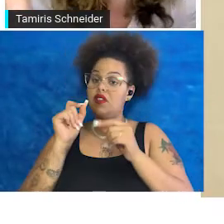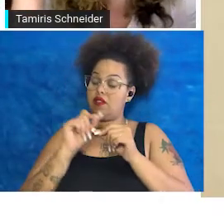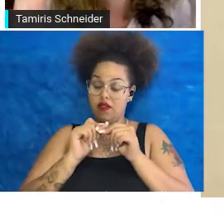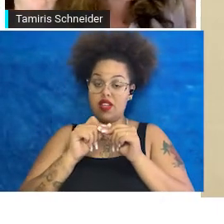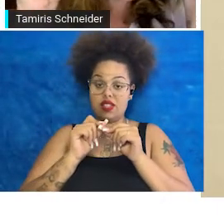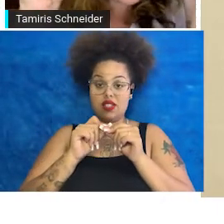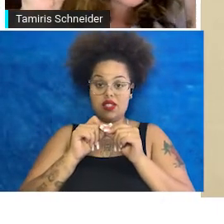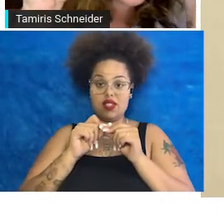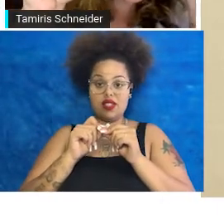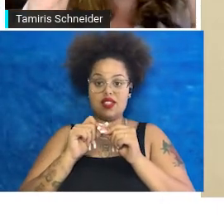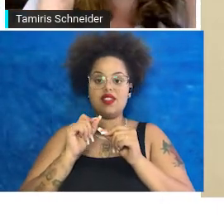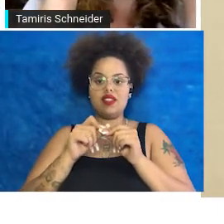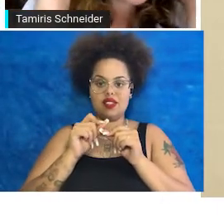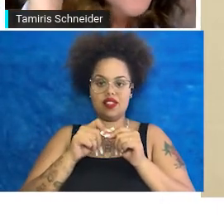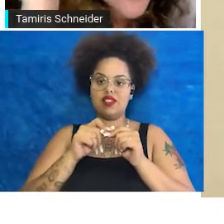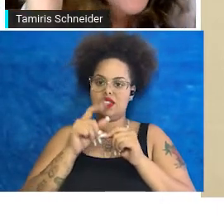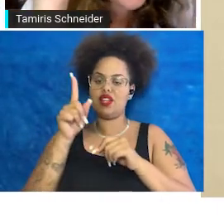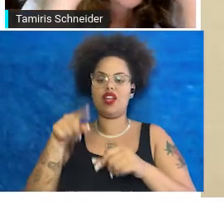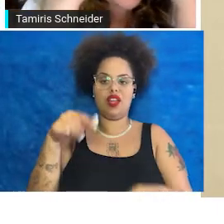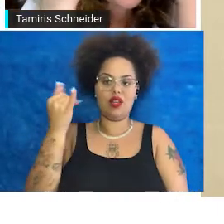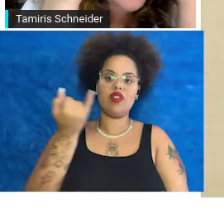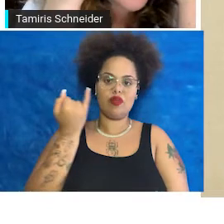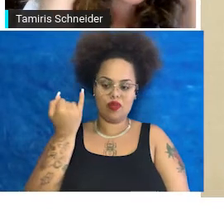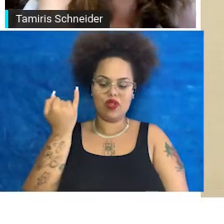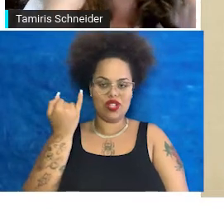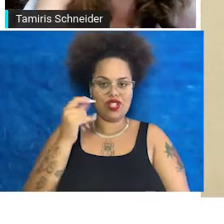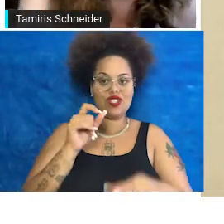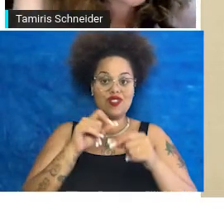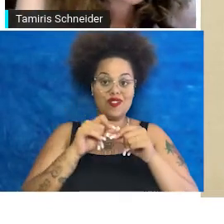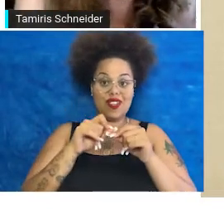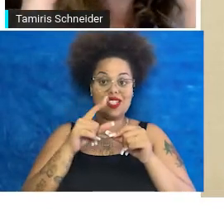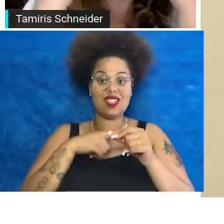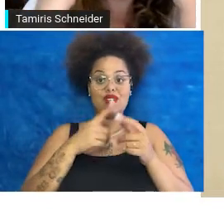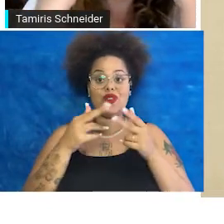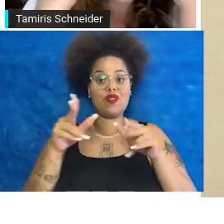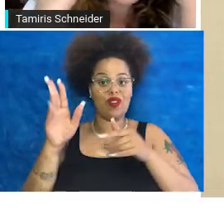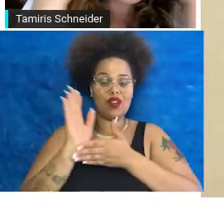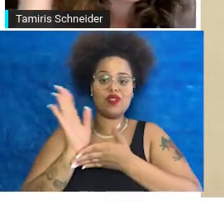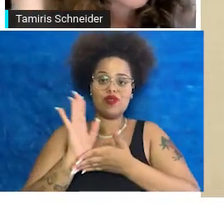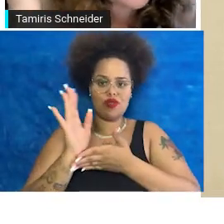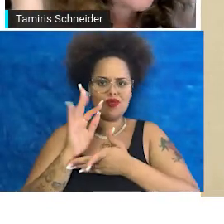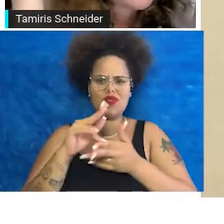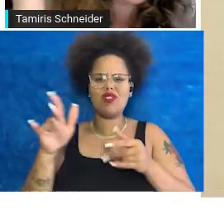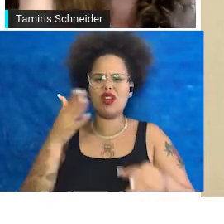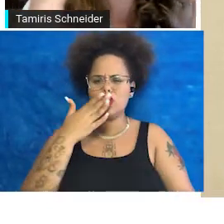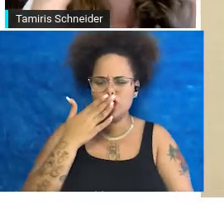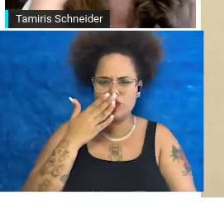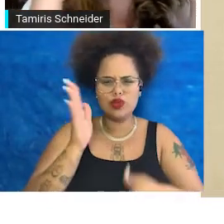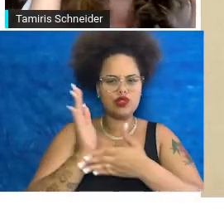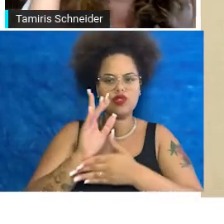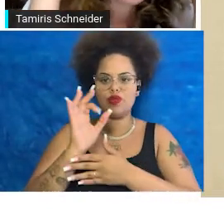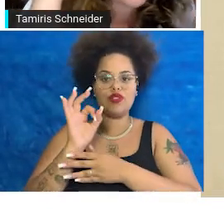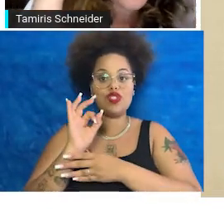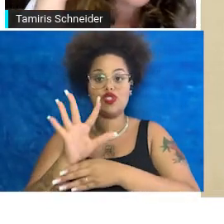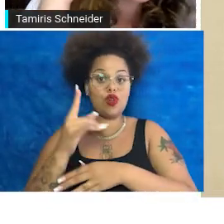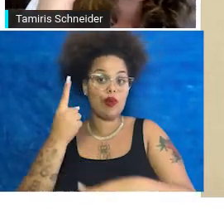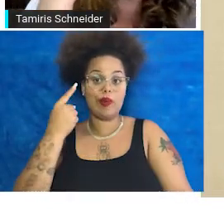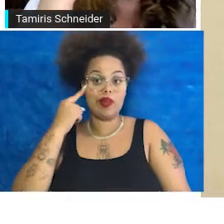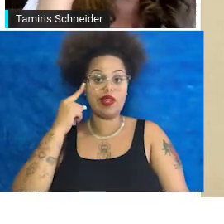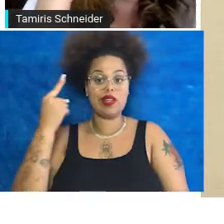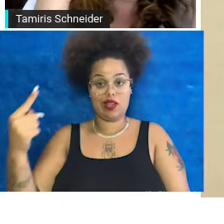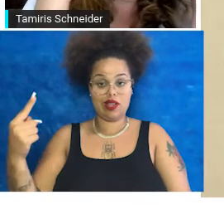isso, que é importante. Faça isso com vários filmes, com vários tipos de filme, não fica só numa